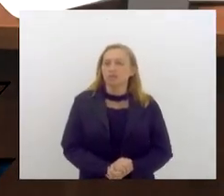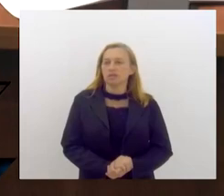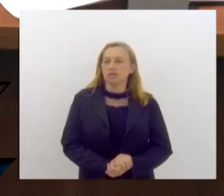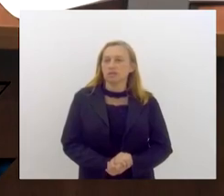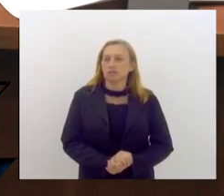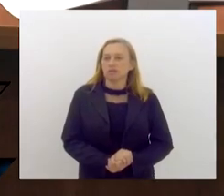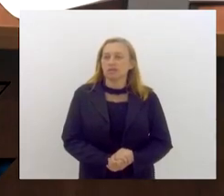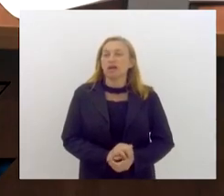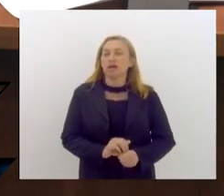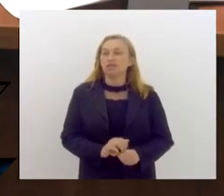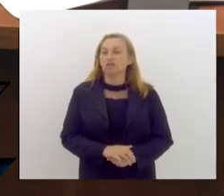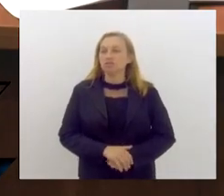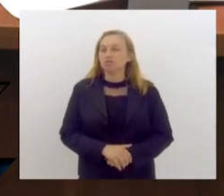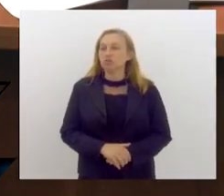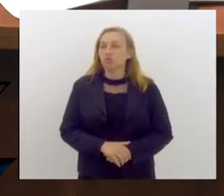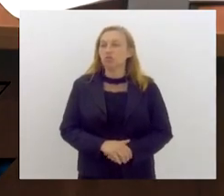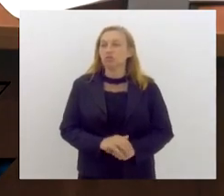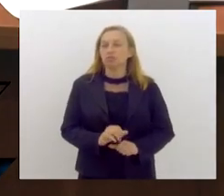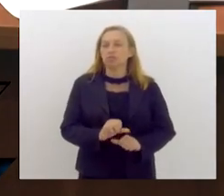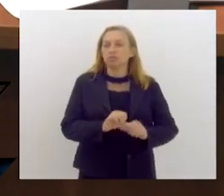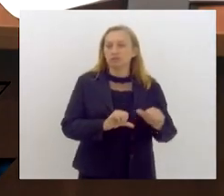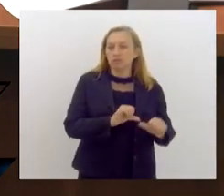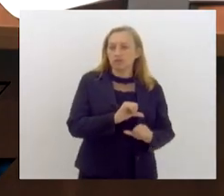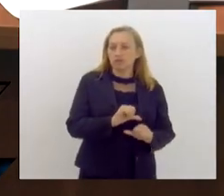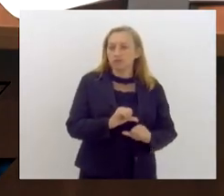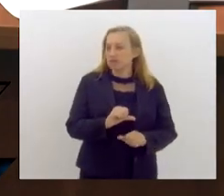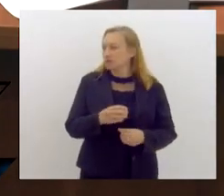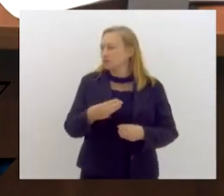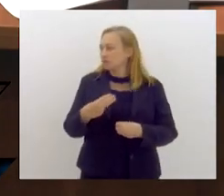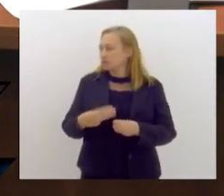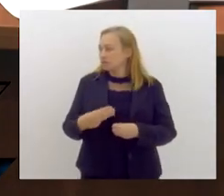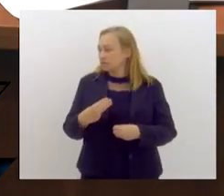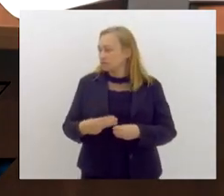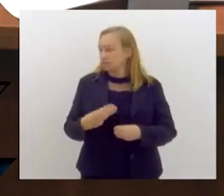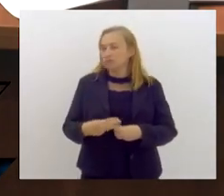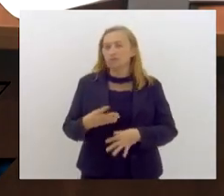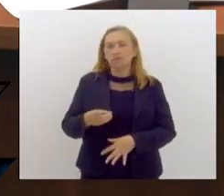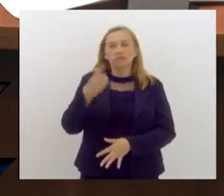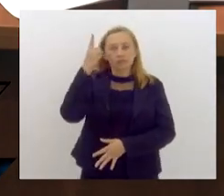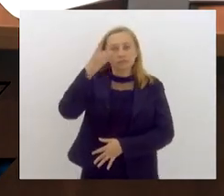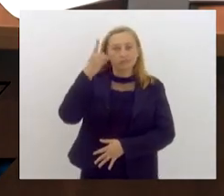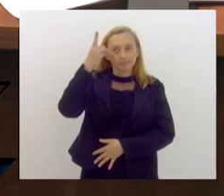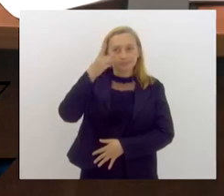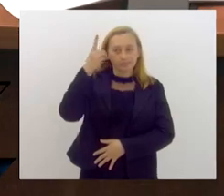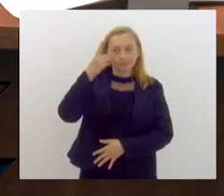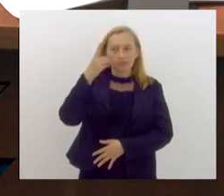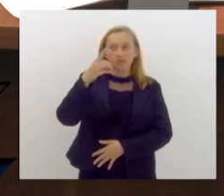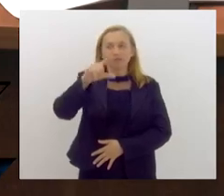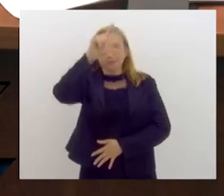do paciente ou o município, como o deputado Luiz Paulo falou, não tem unidade de ensino,